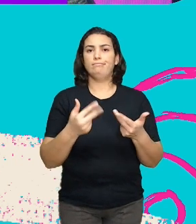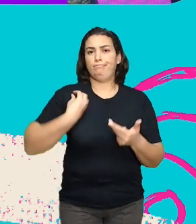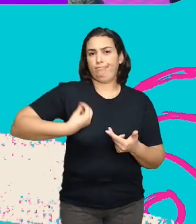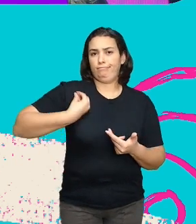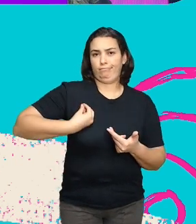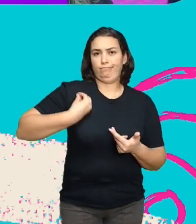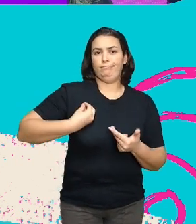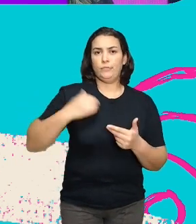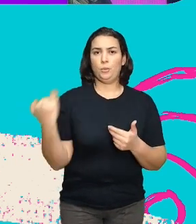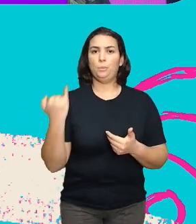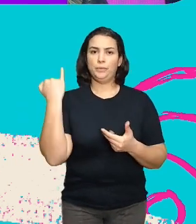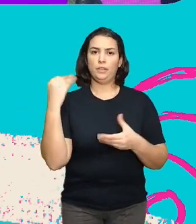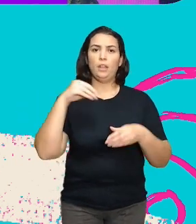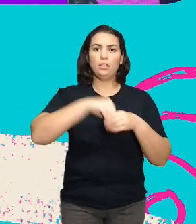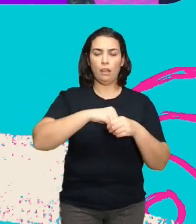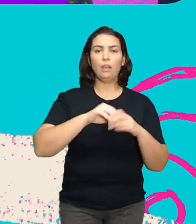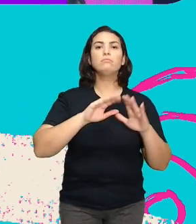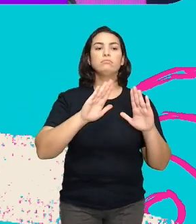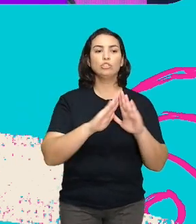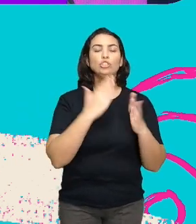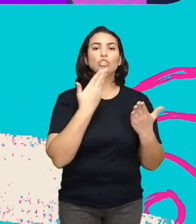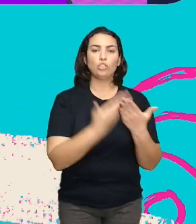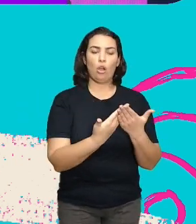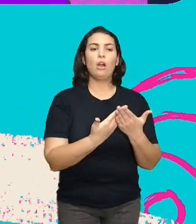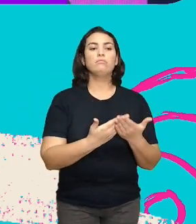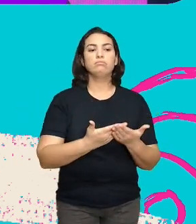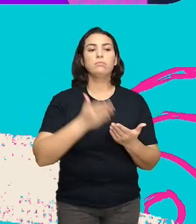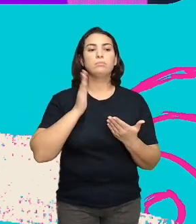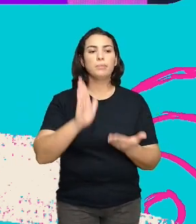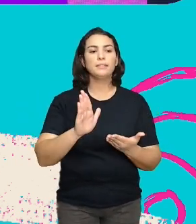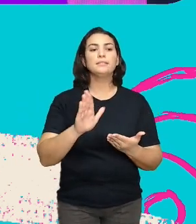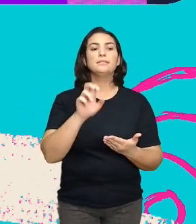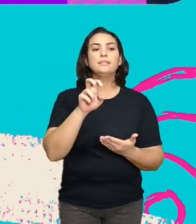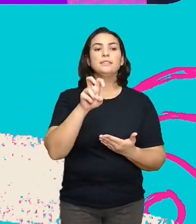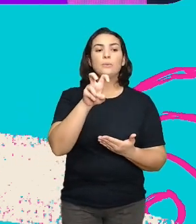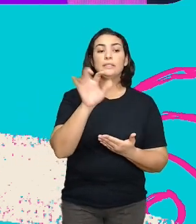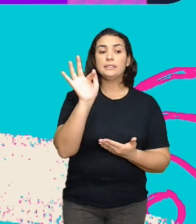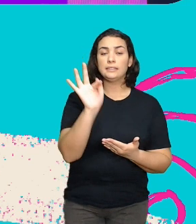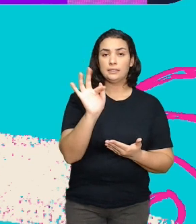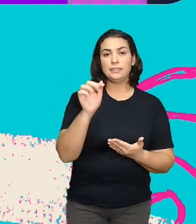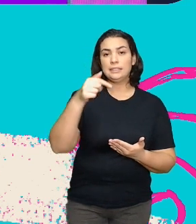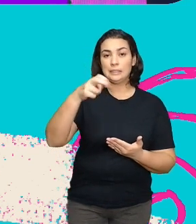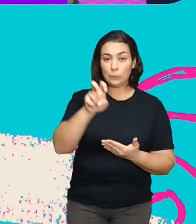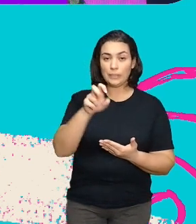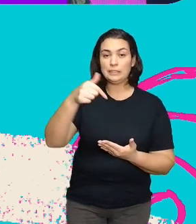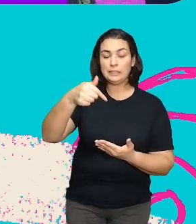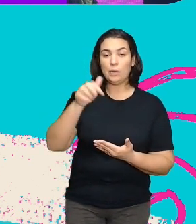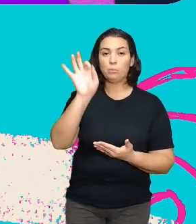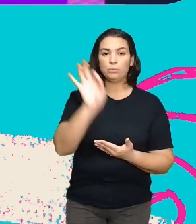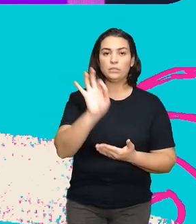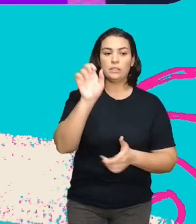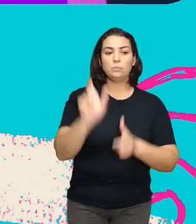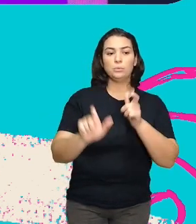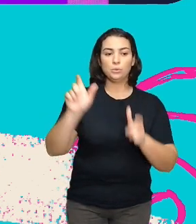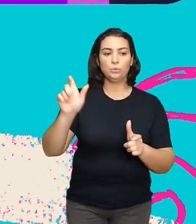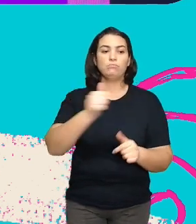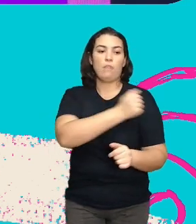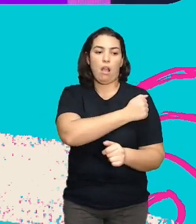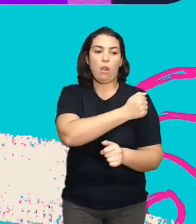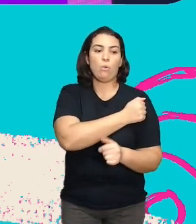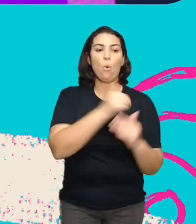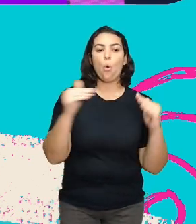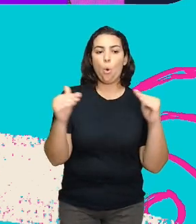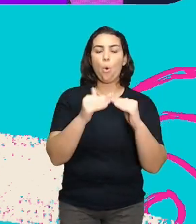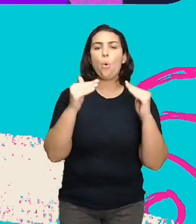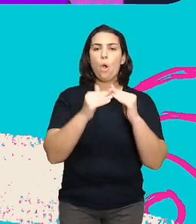em contrapartida, 57% consideram que nas escolas existem